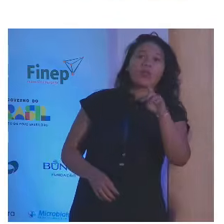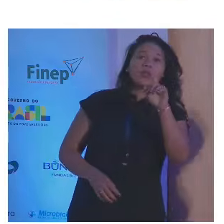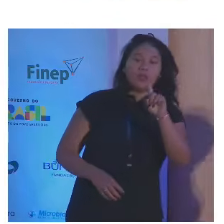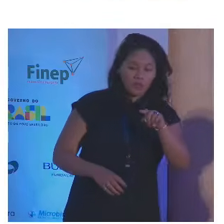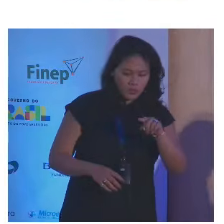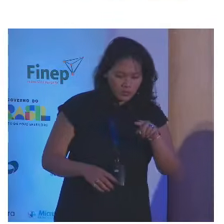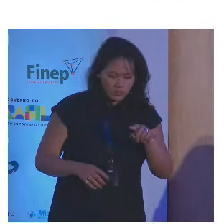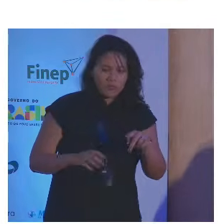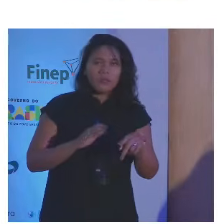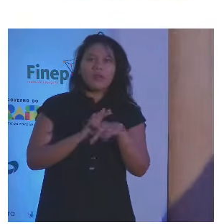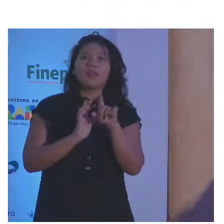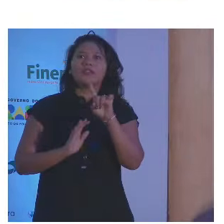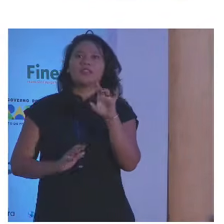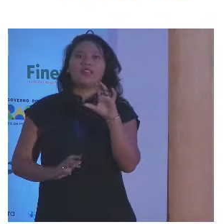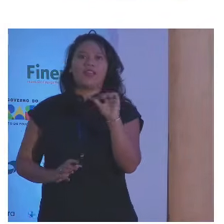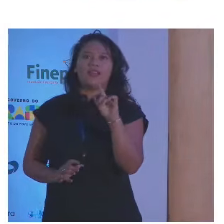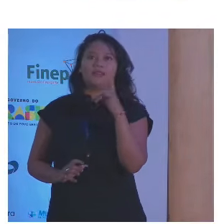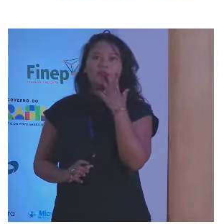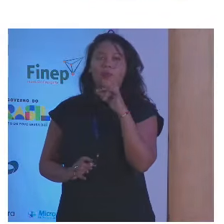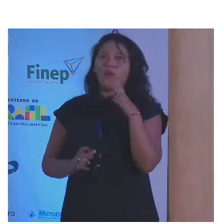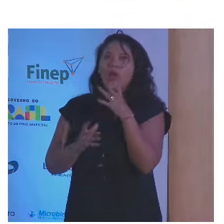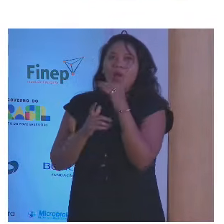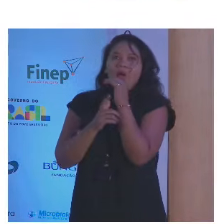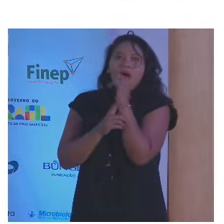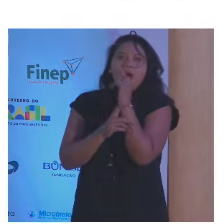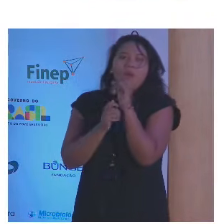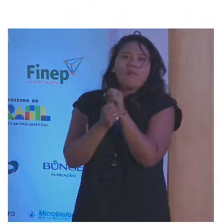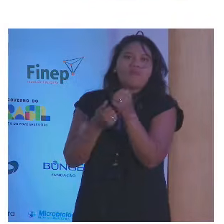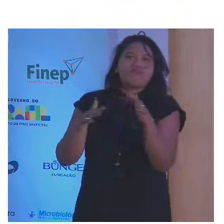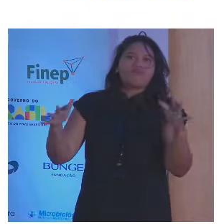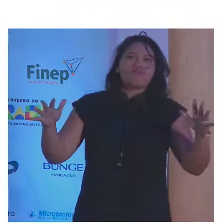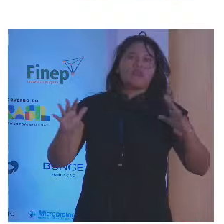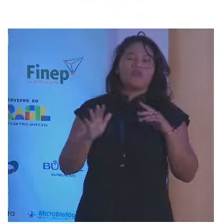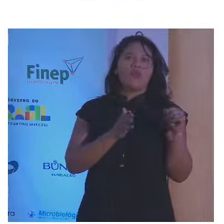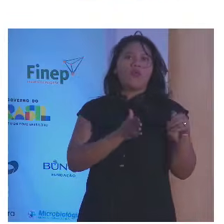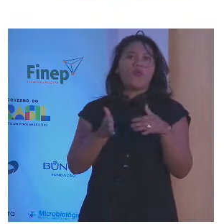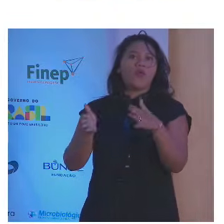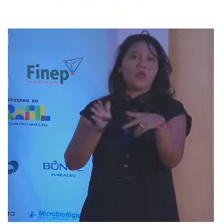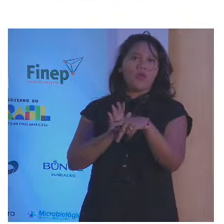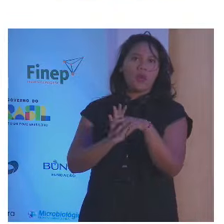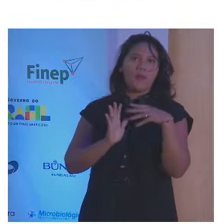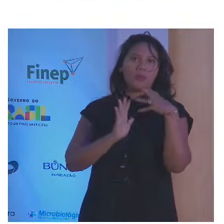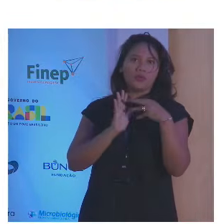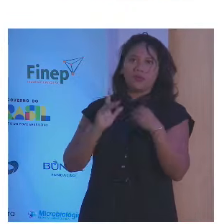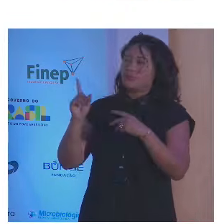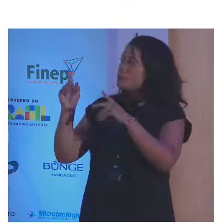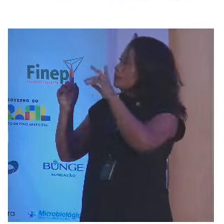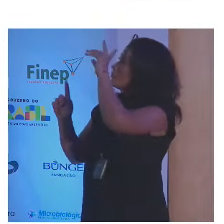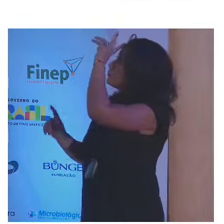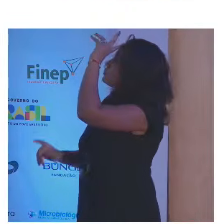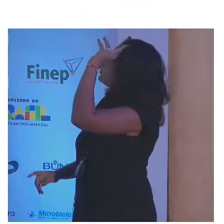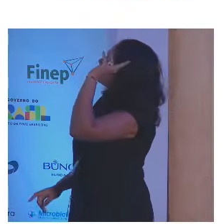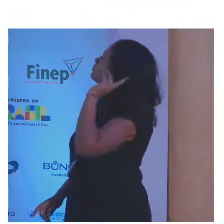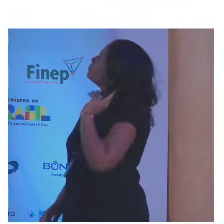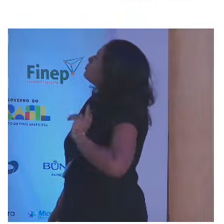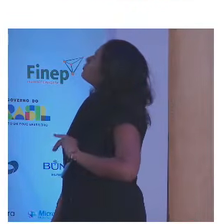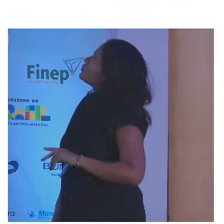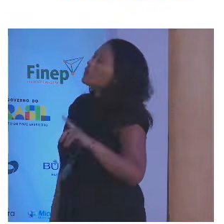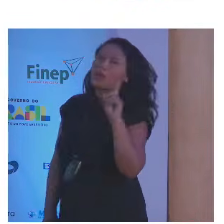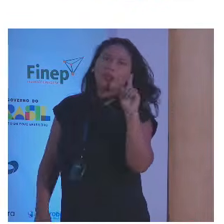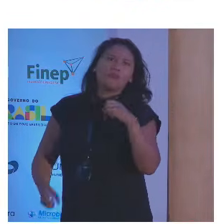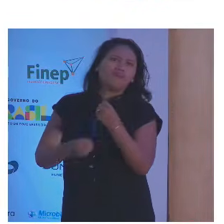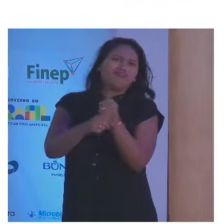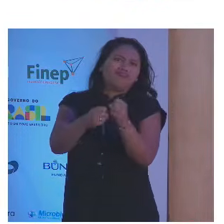Zeca mencionou, né, é muita água realmente que sai do rio Amazonas. Ele é disparado, né, o maior rio do